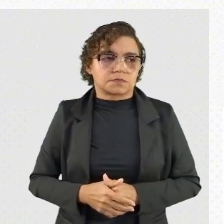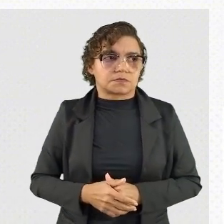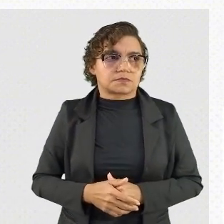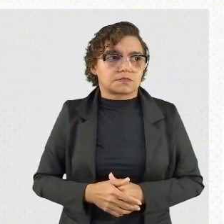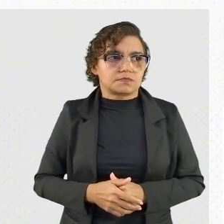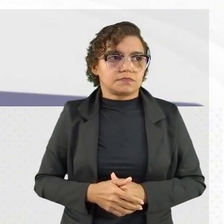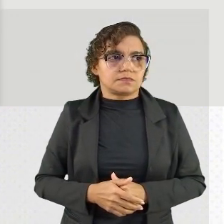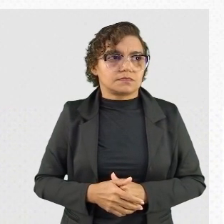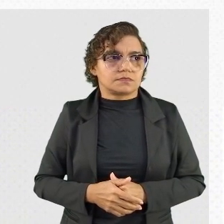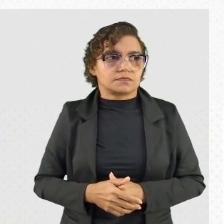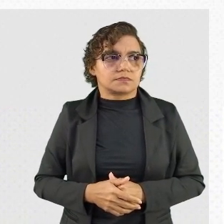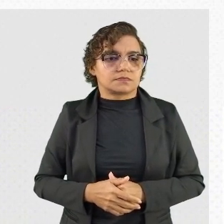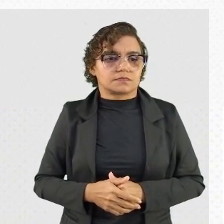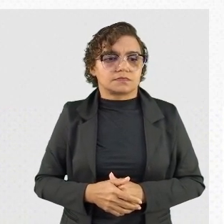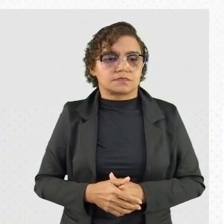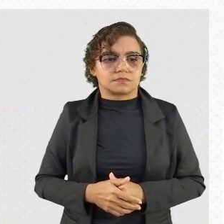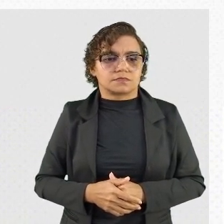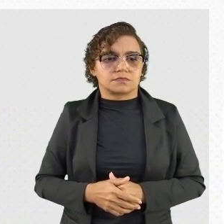Então, vamos lá.